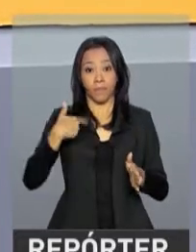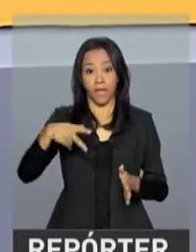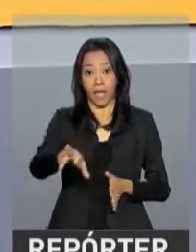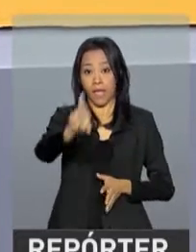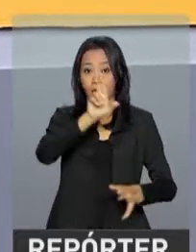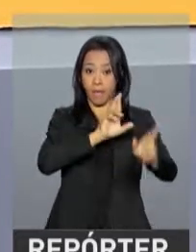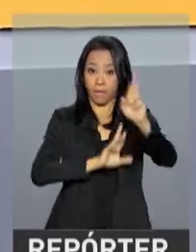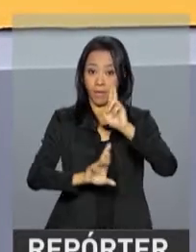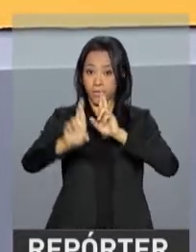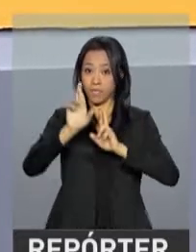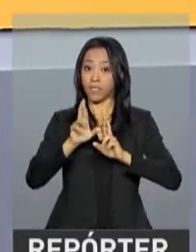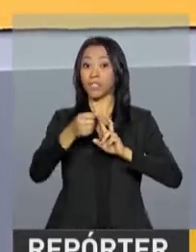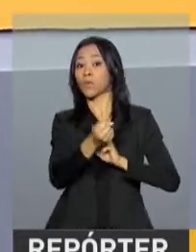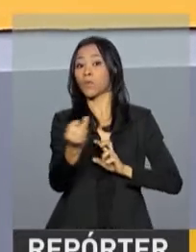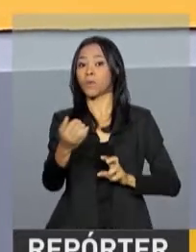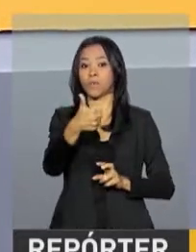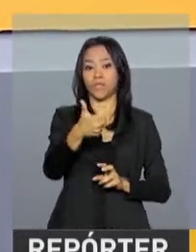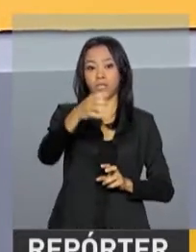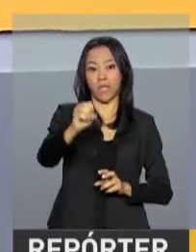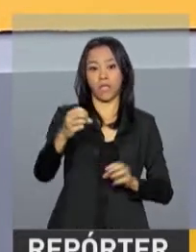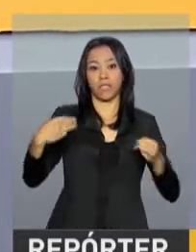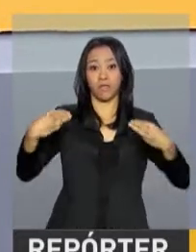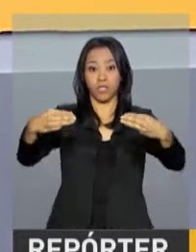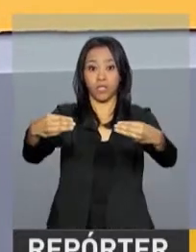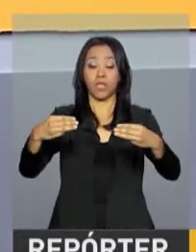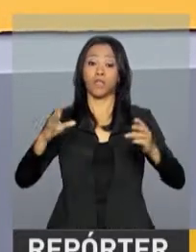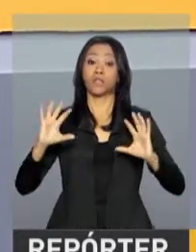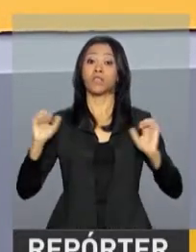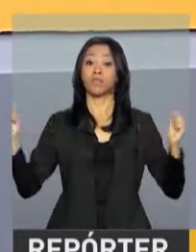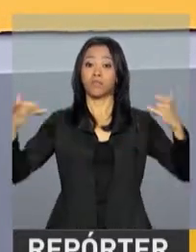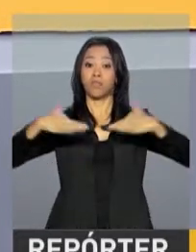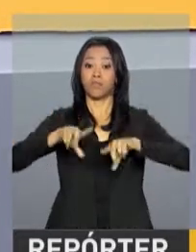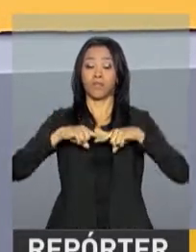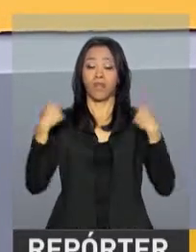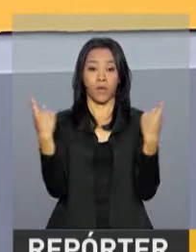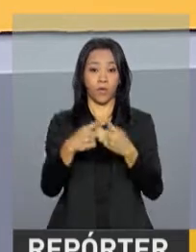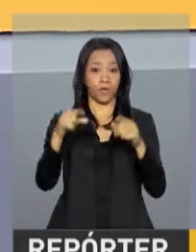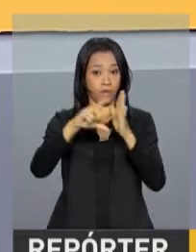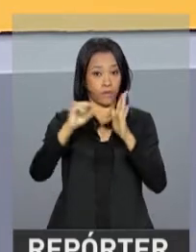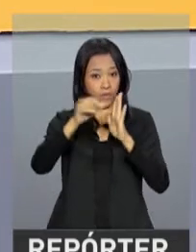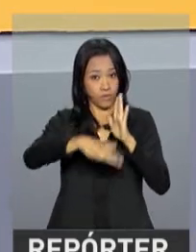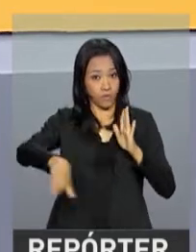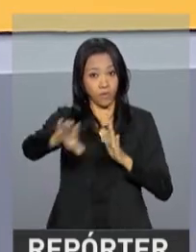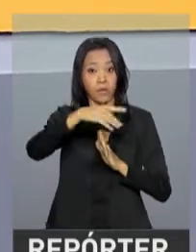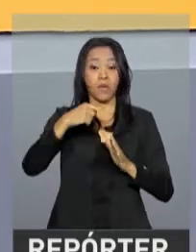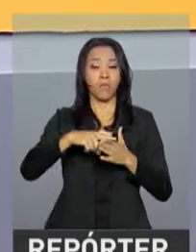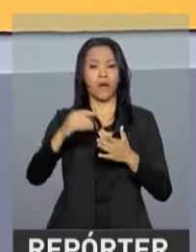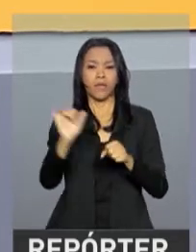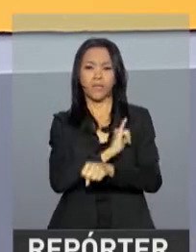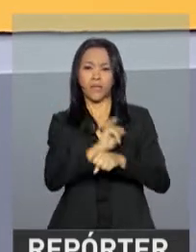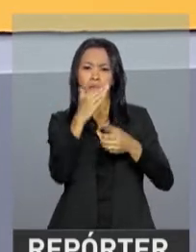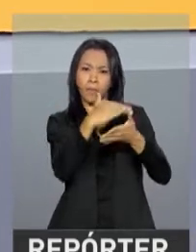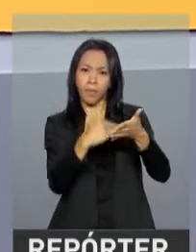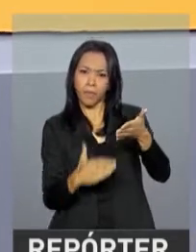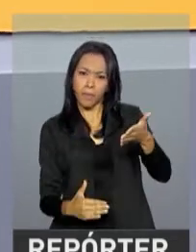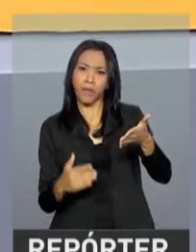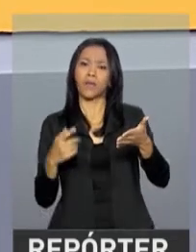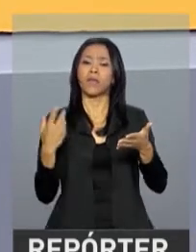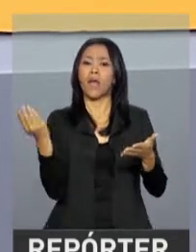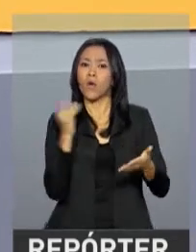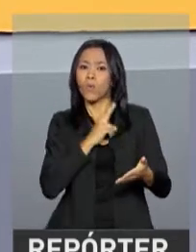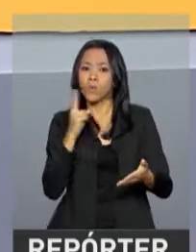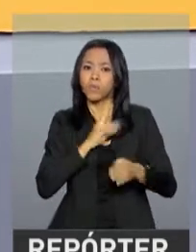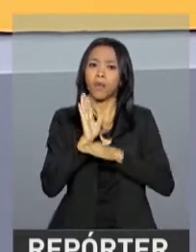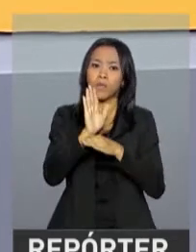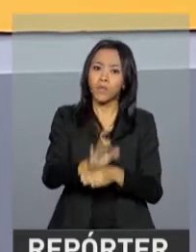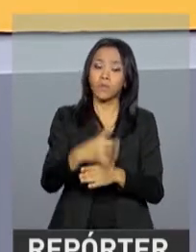de 10 ministérios se reuniram no Palácio do Planalto para traçar ações emergenciais de apoio aos 40 mil venezuelanos que vieram ao Brasil e